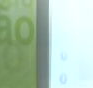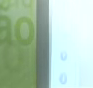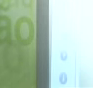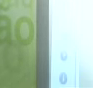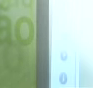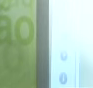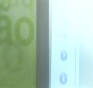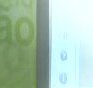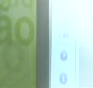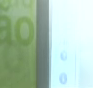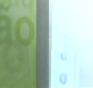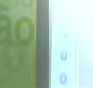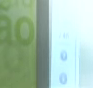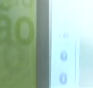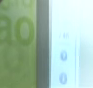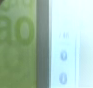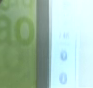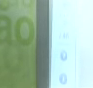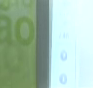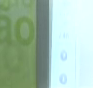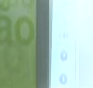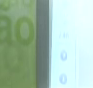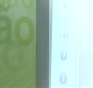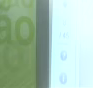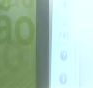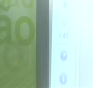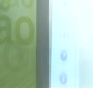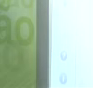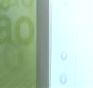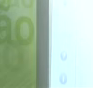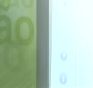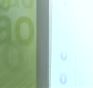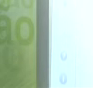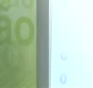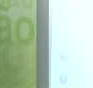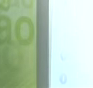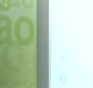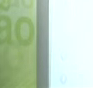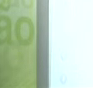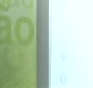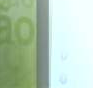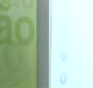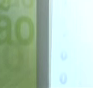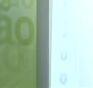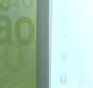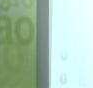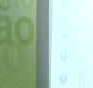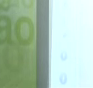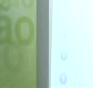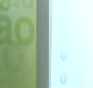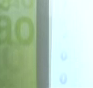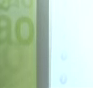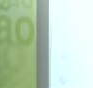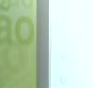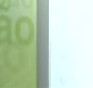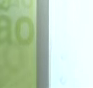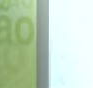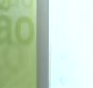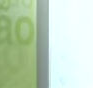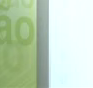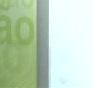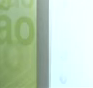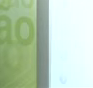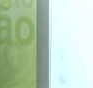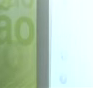gente entendendo como é que o cérebro percebe o mundo à nossa volta, a gente tem que começar a pensar como